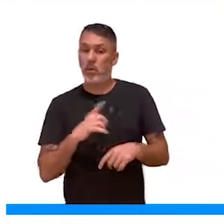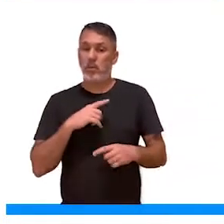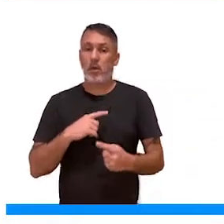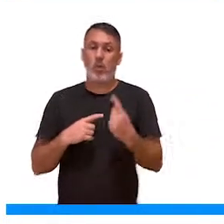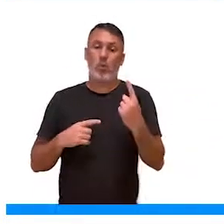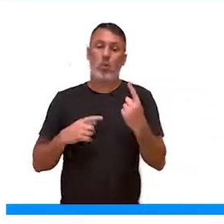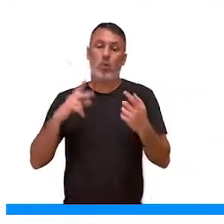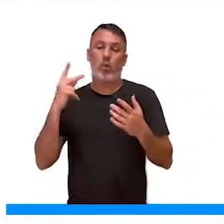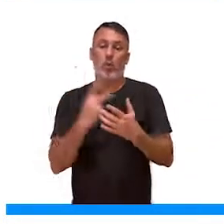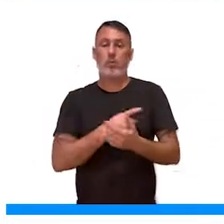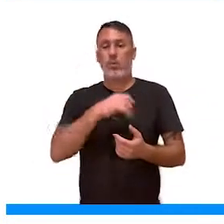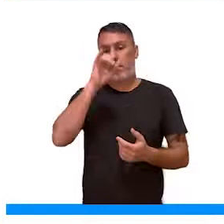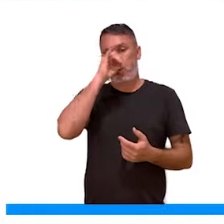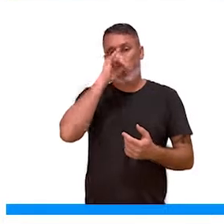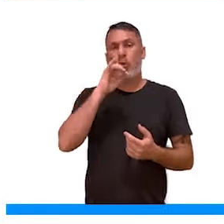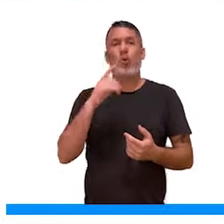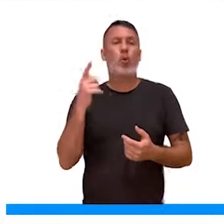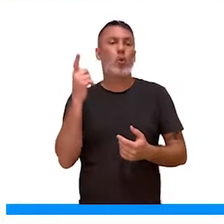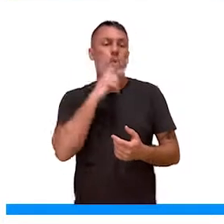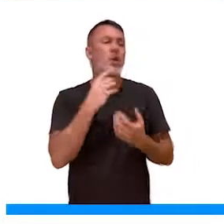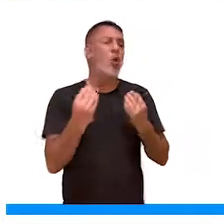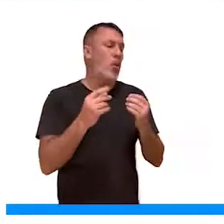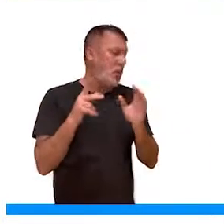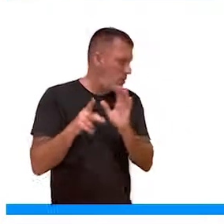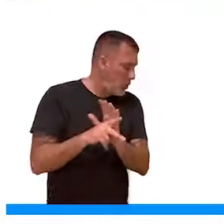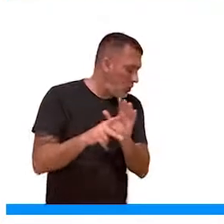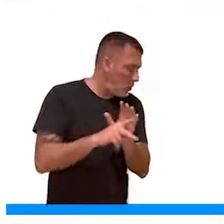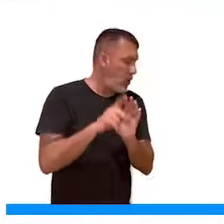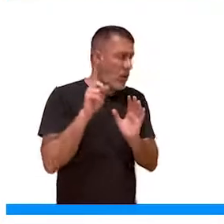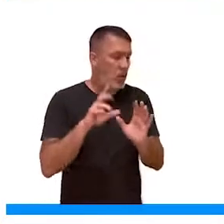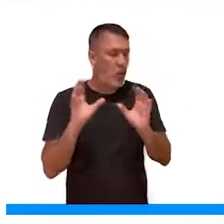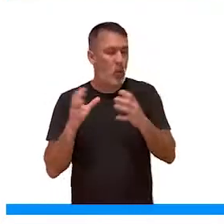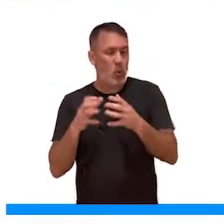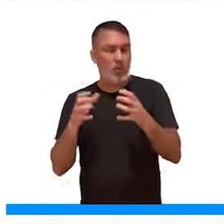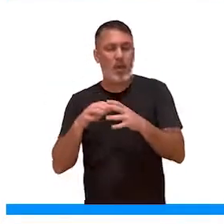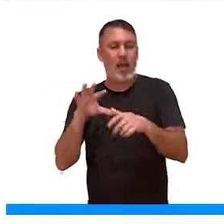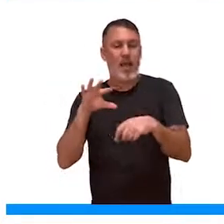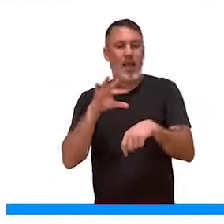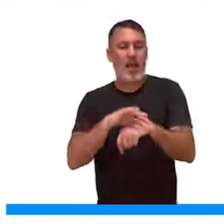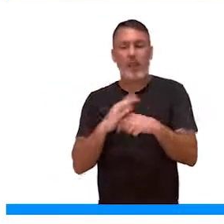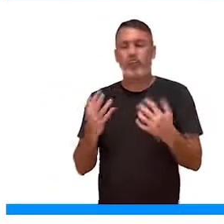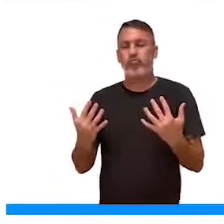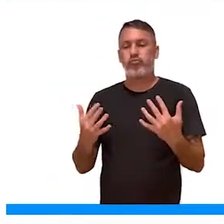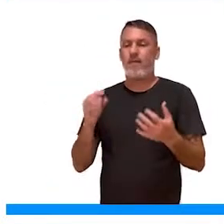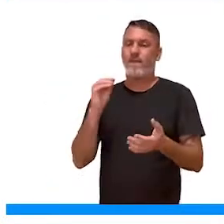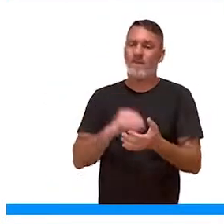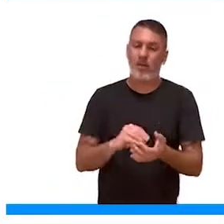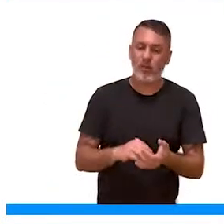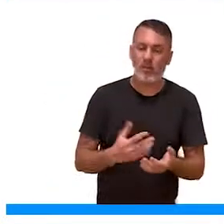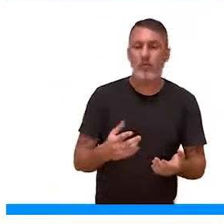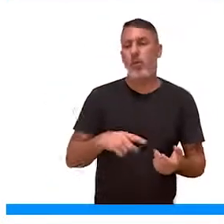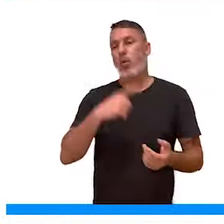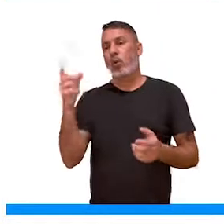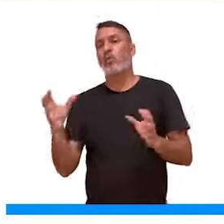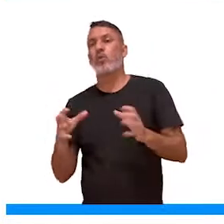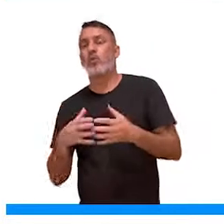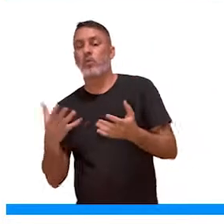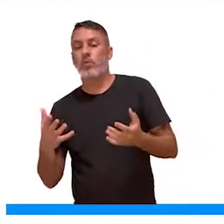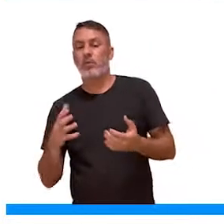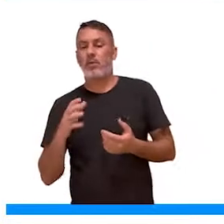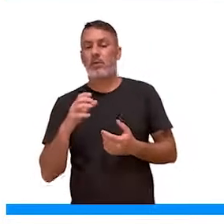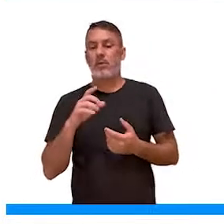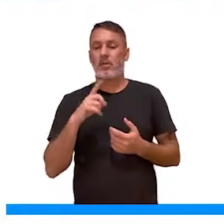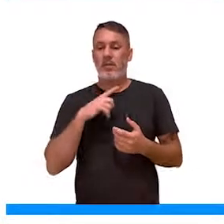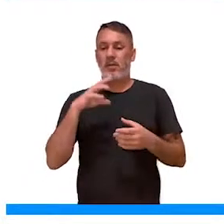tênia solium, que é a do porco. Como que se adquire teníase? Ingestão de carnes mal cozidas. E a